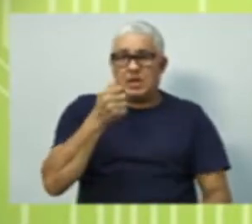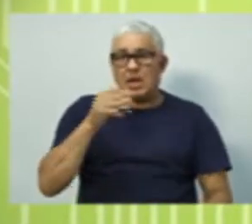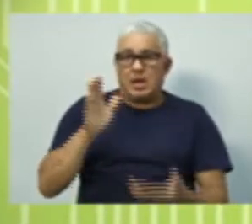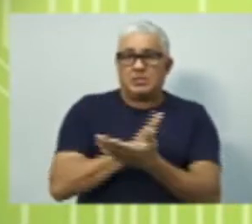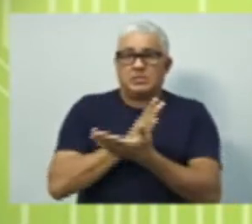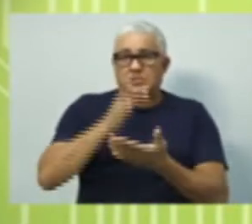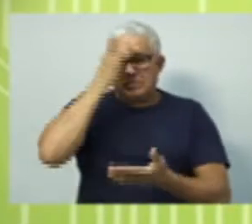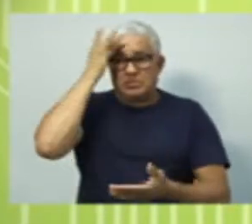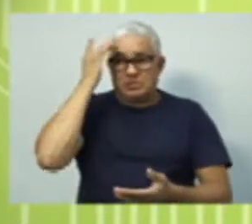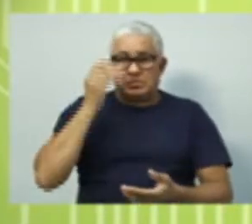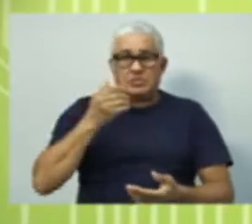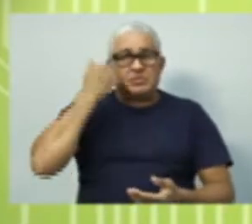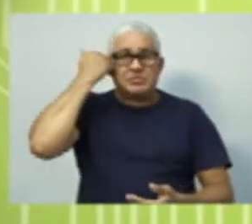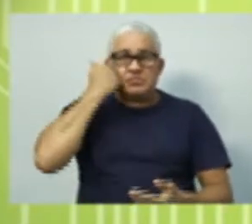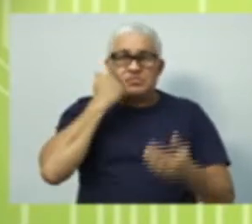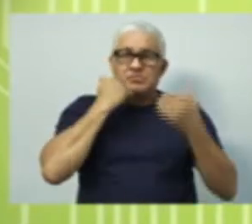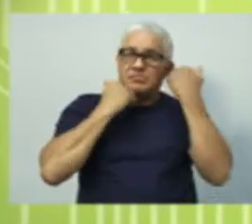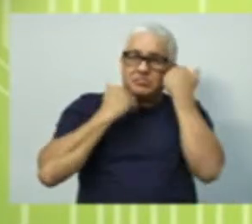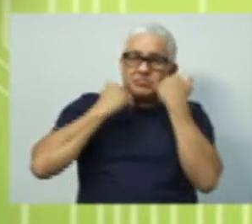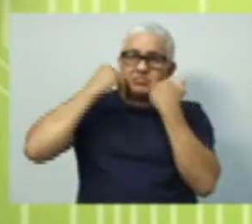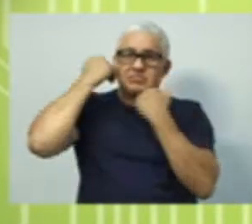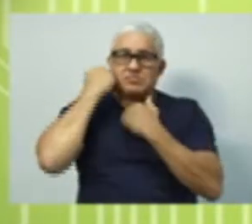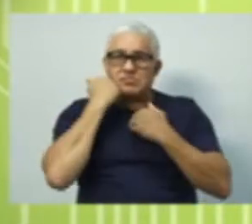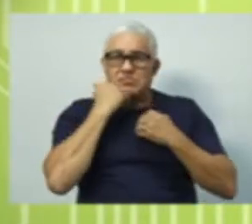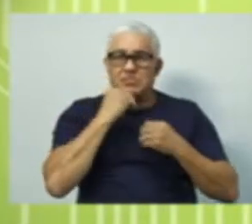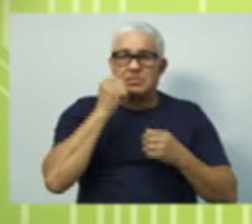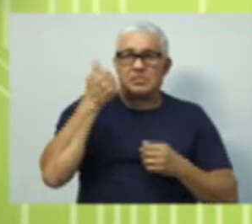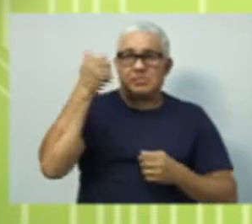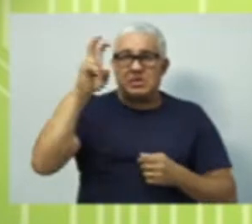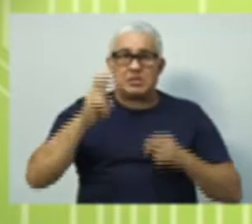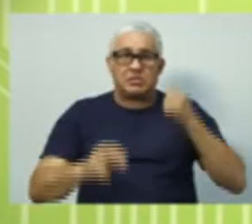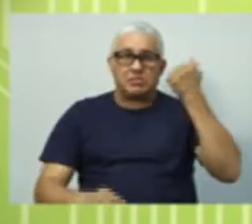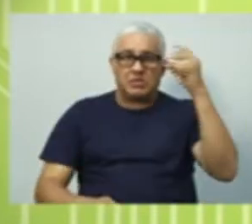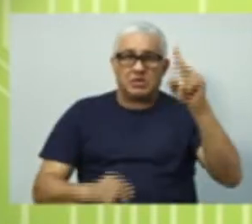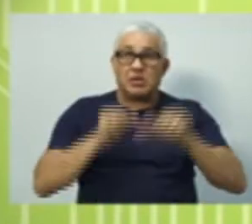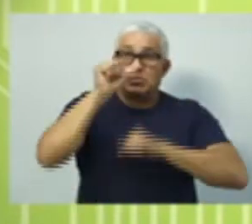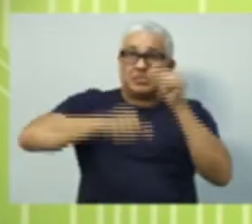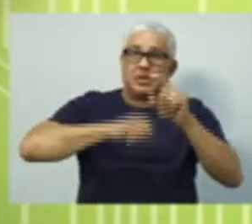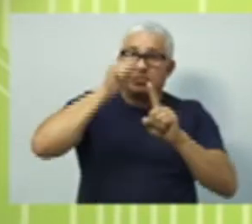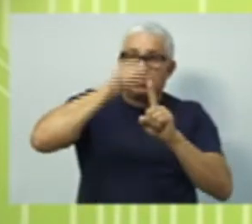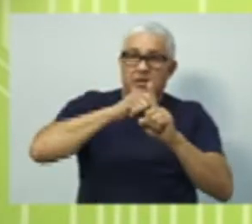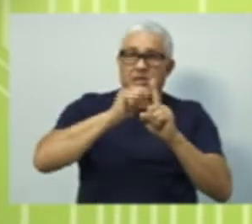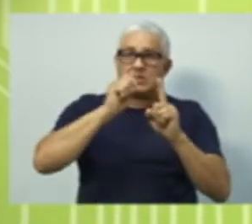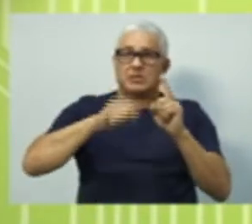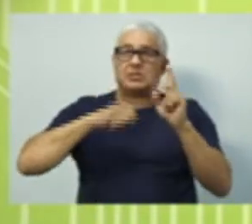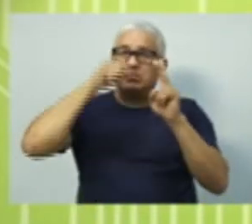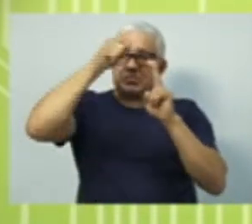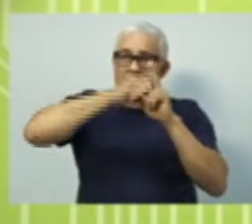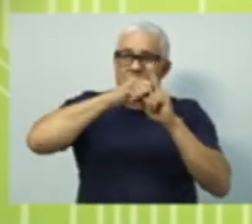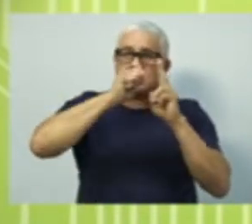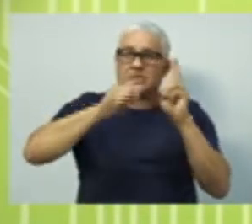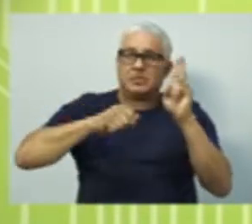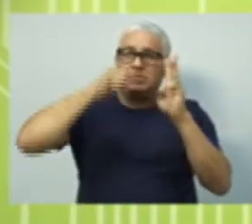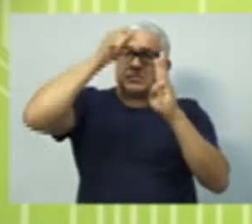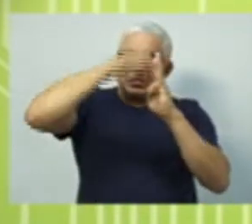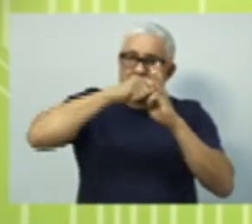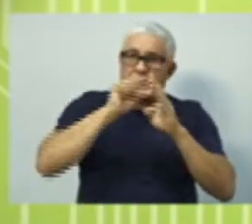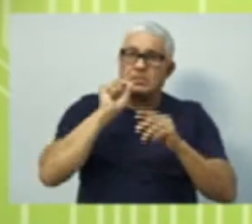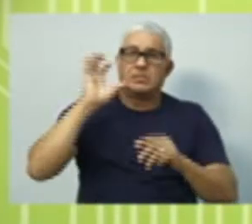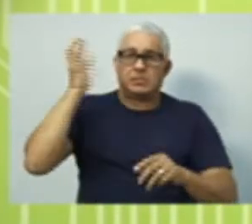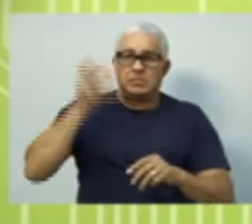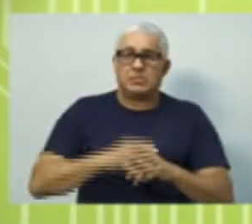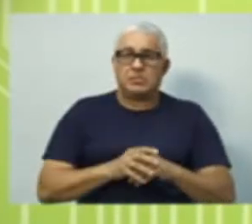para parar, fazer a barba, já vai começar a fazer o quê? Mês a mês. Automaticamente ele vai ocasionar o quê?